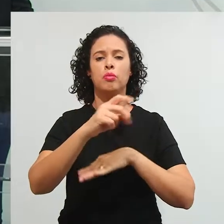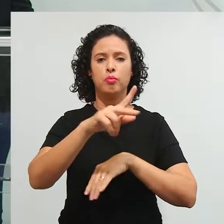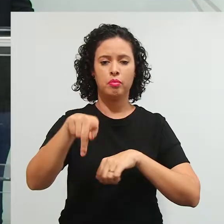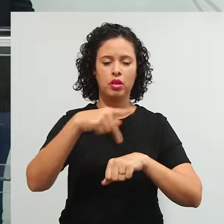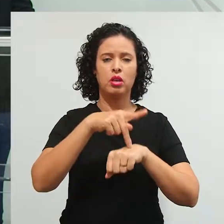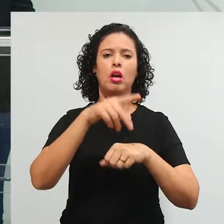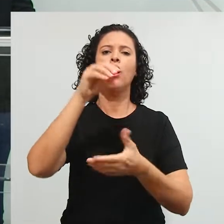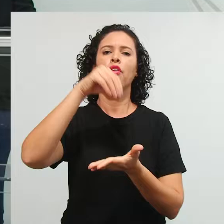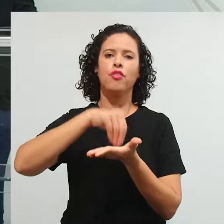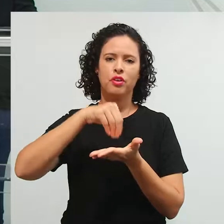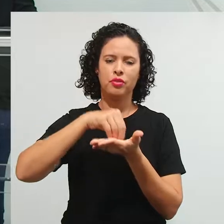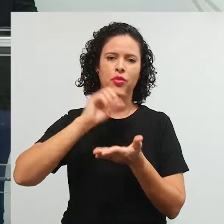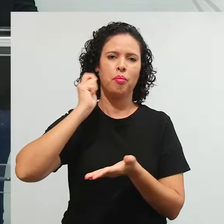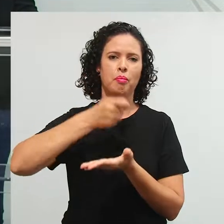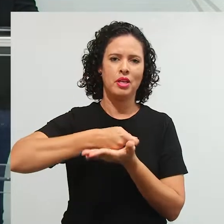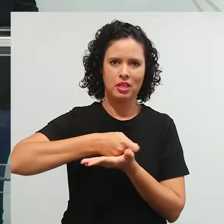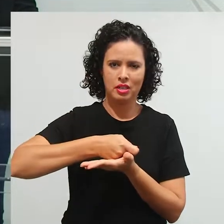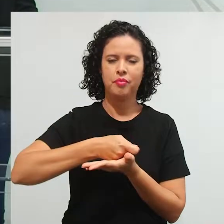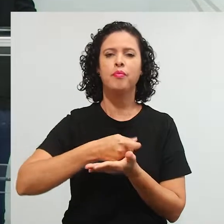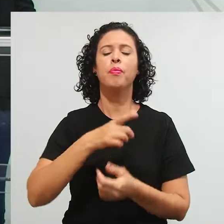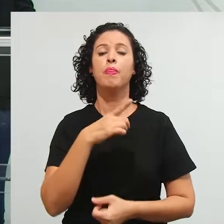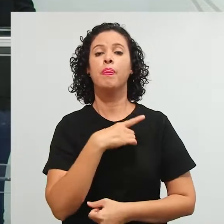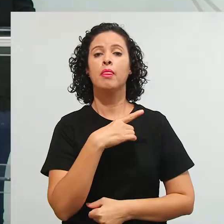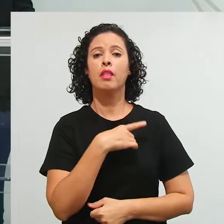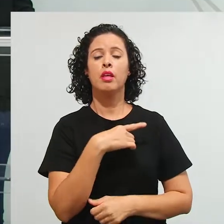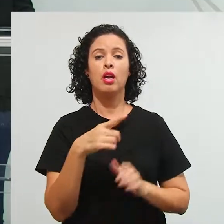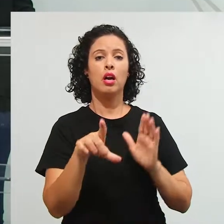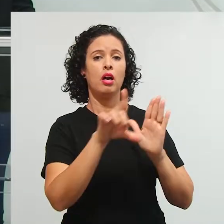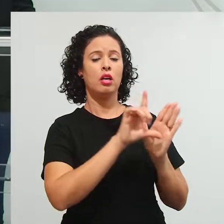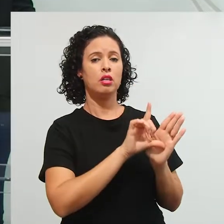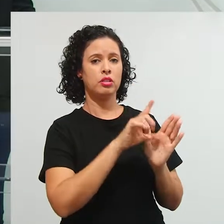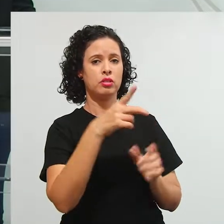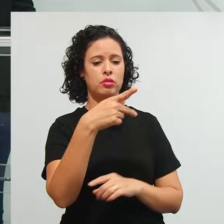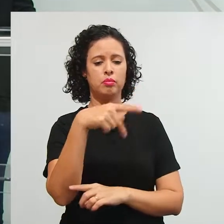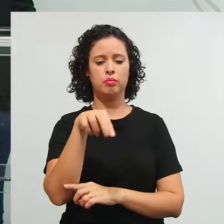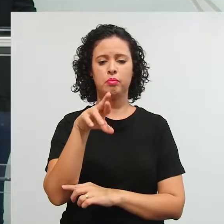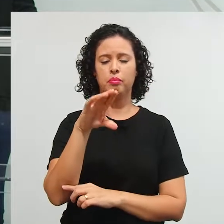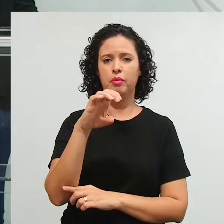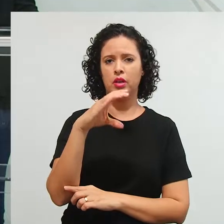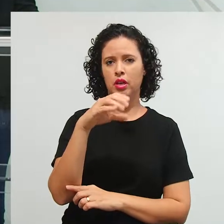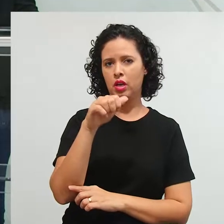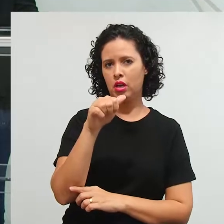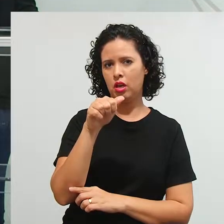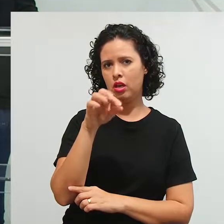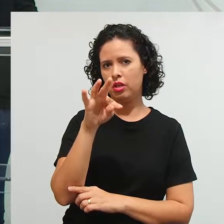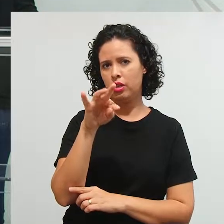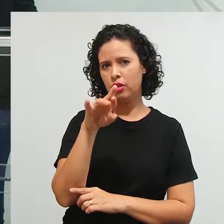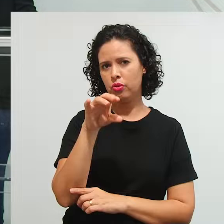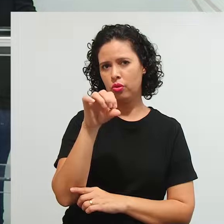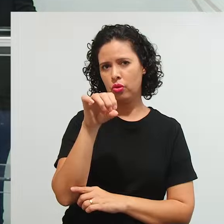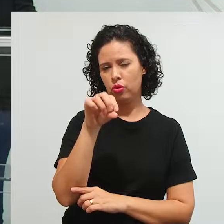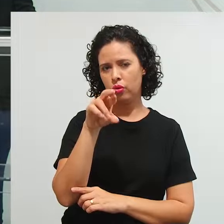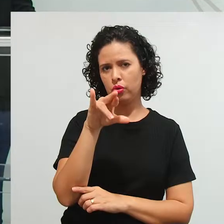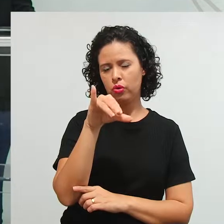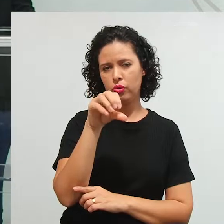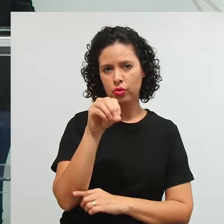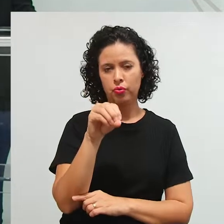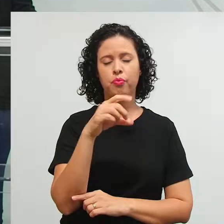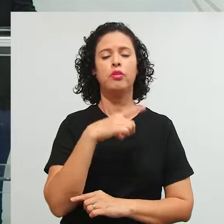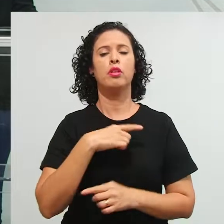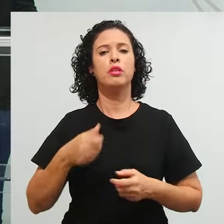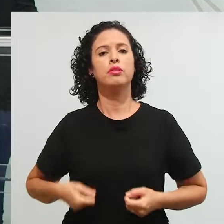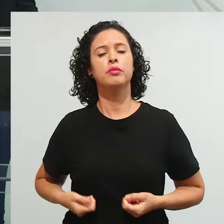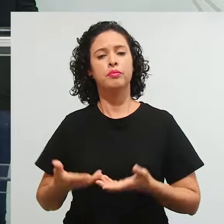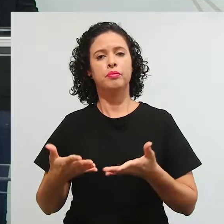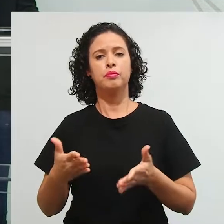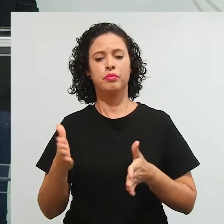pagou. E nós temos, antes dos precatórios, nós temos as despesas